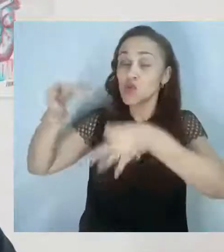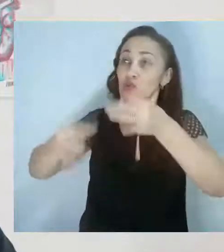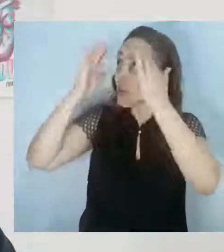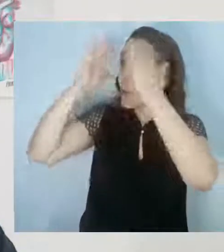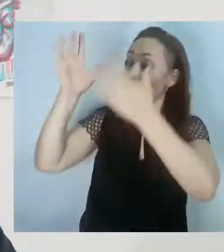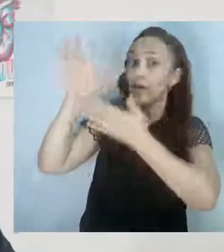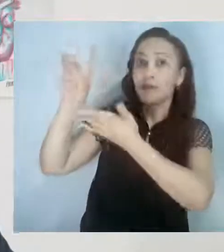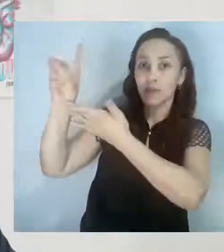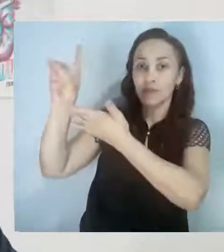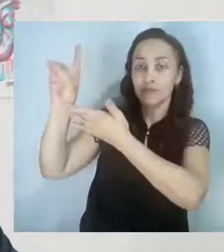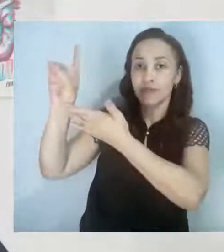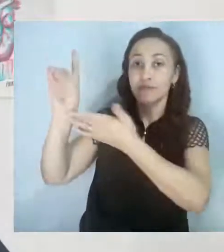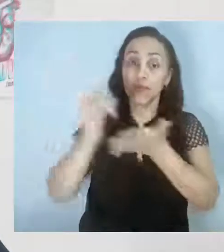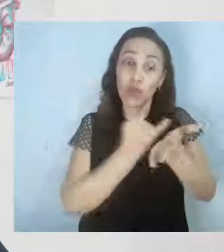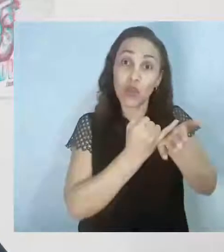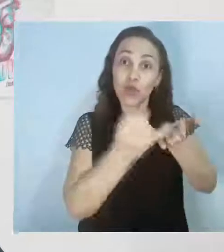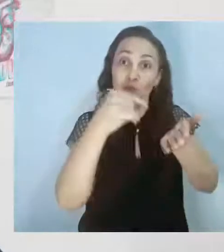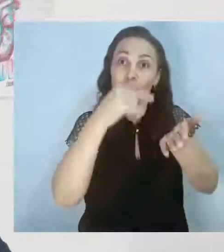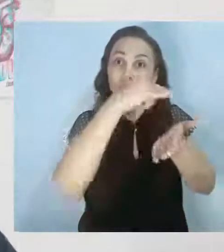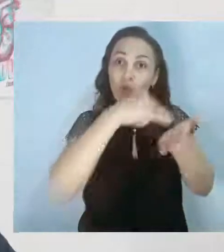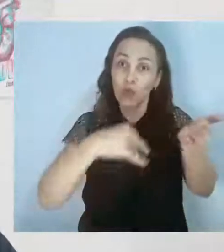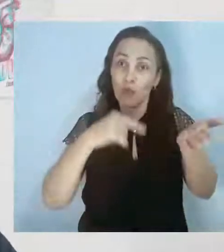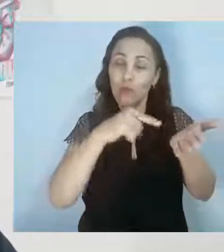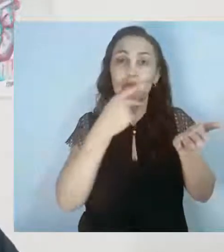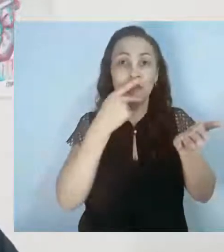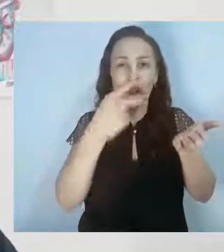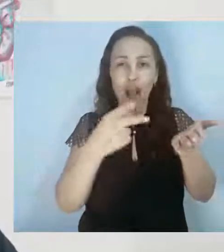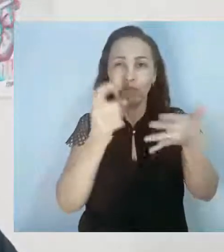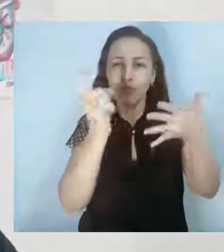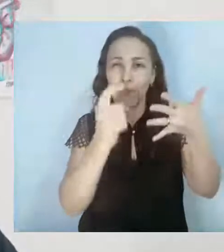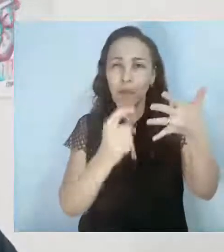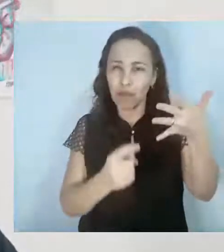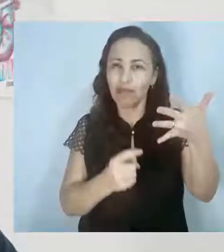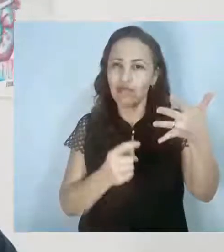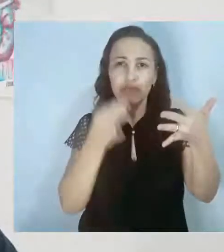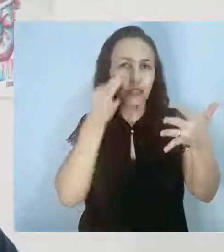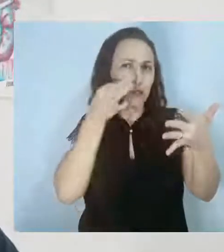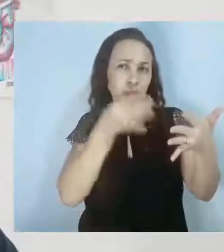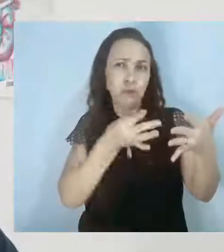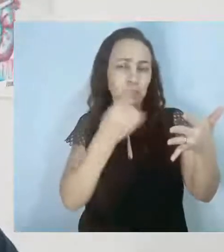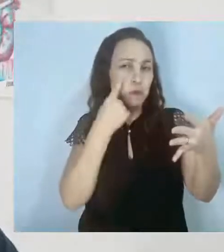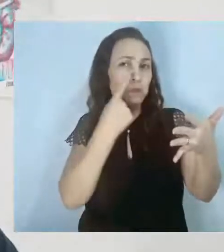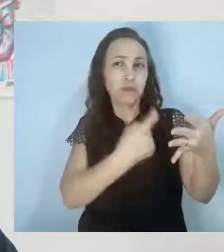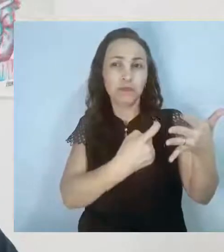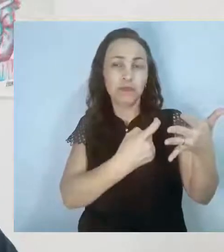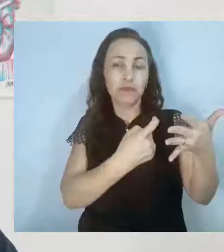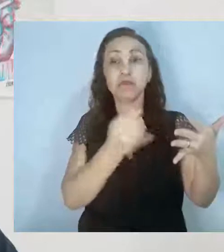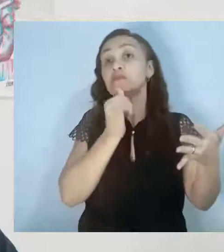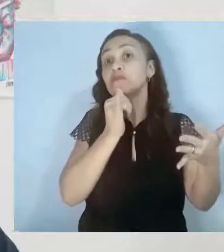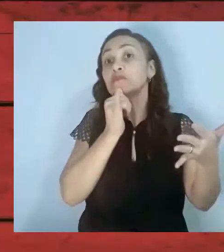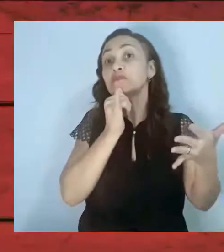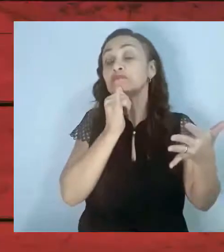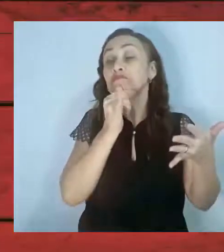ele introduz esse documento falando umas coisas que me chamaram muita atenção. Ele escreve, por exemplo,